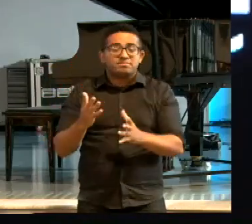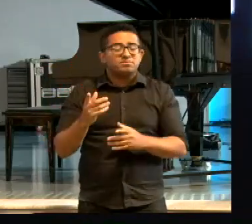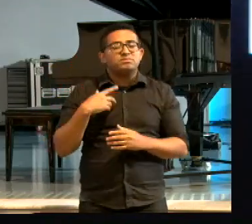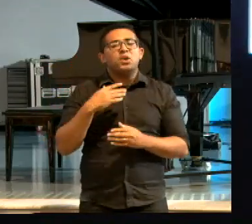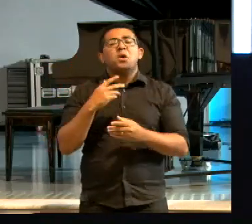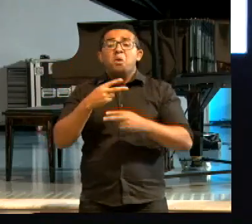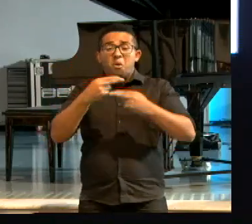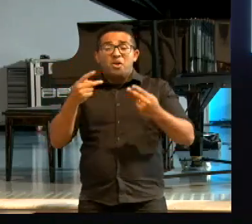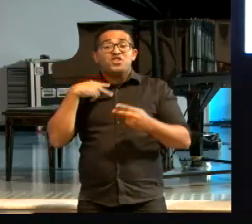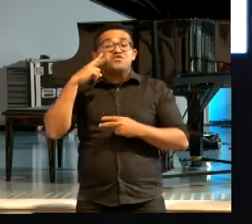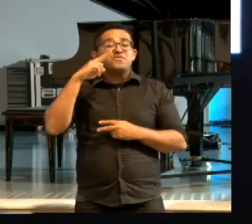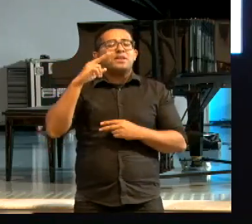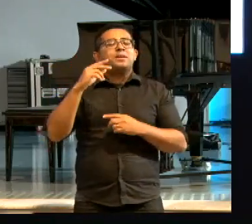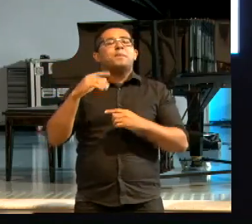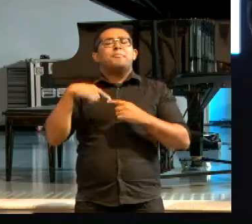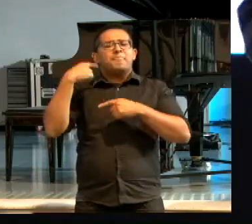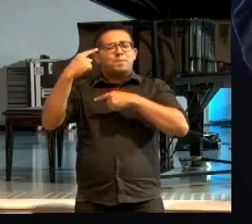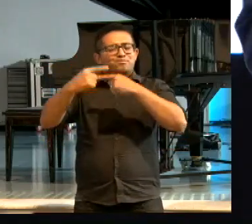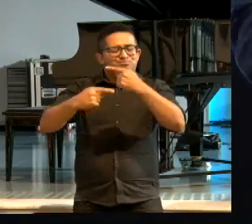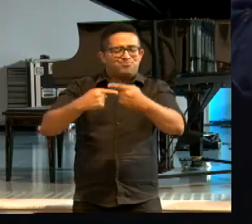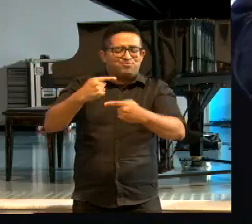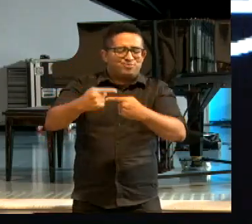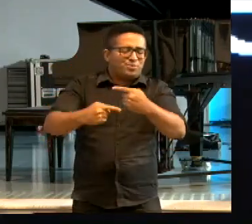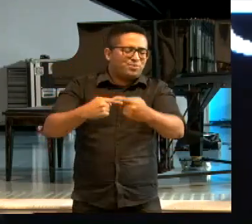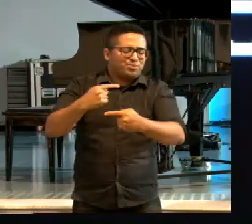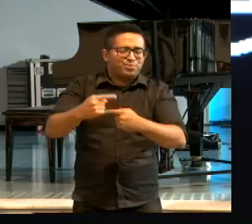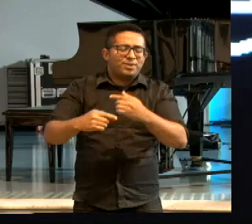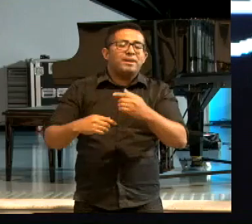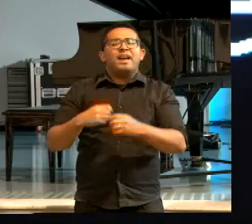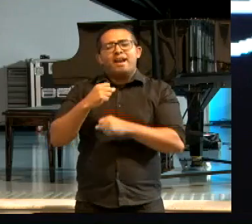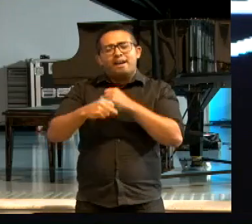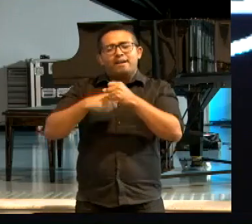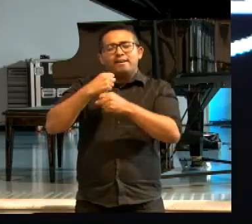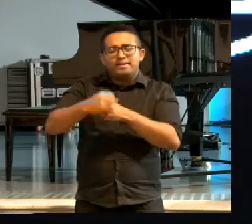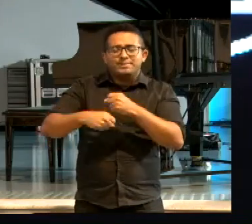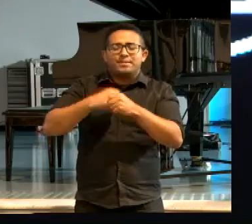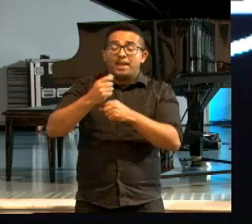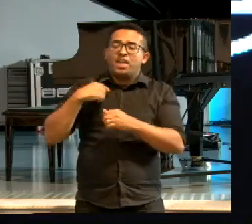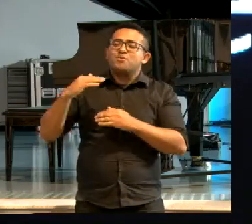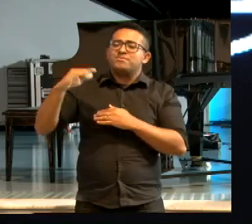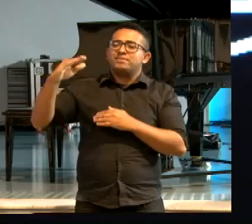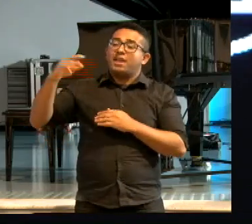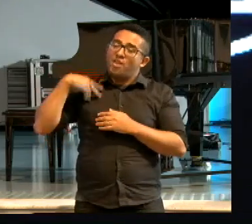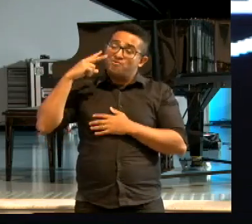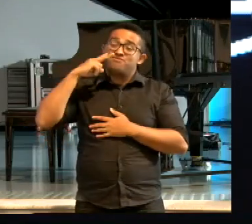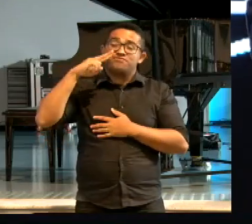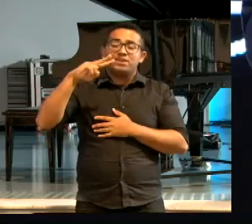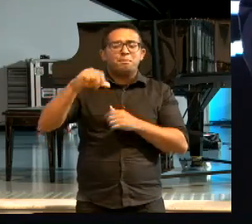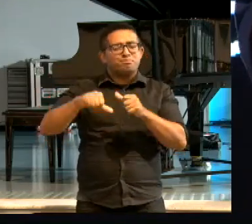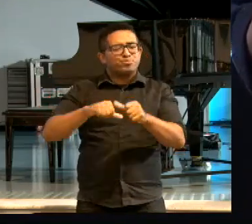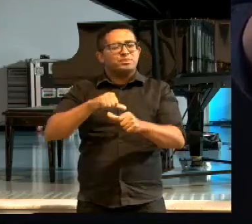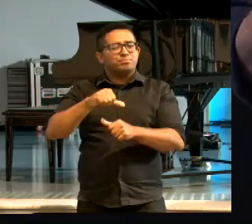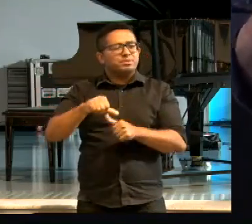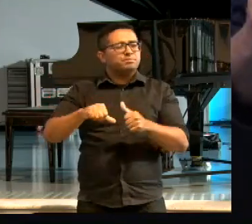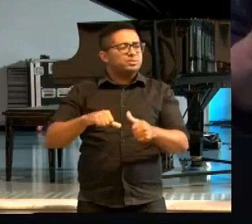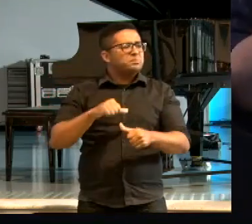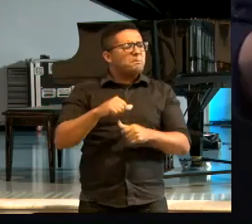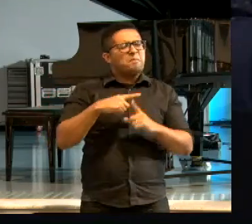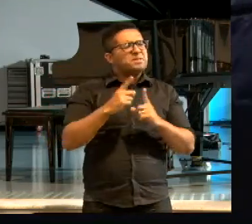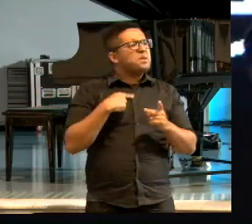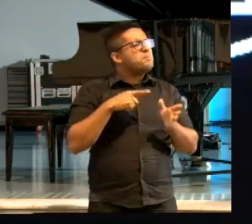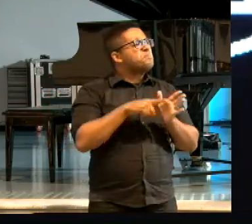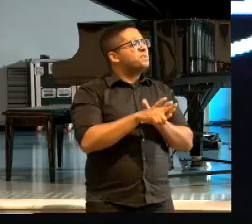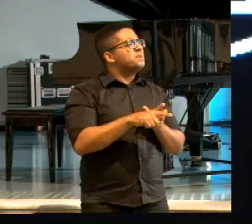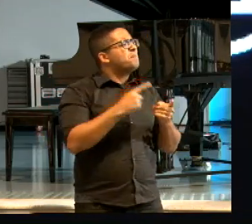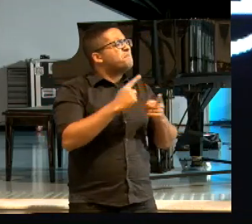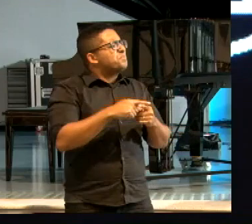nós começamos a ver acontecer num volume maior à medida em que eu cresci, e eu sou grato a Deus por isso. Mas eu me pergunto por que é